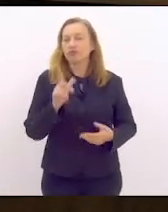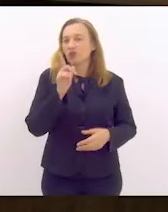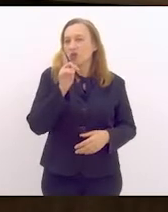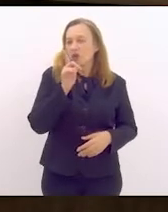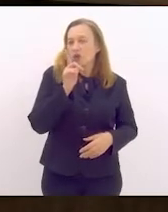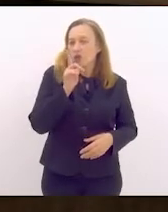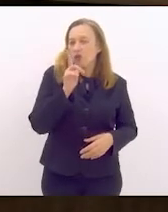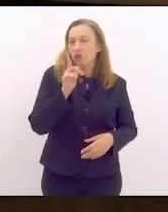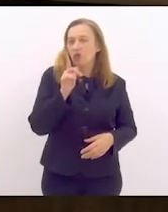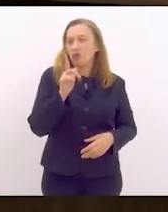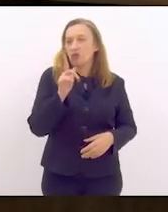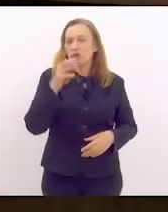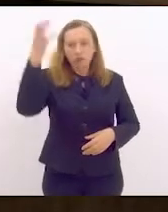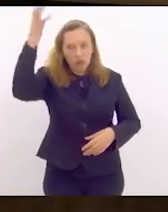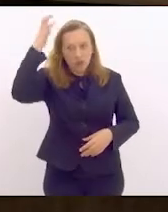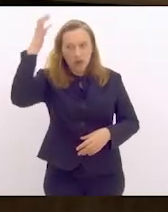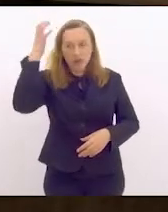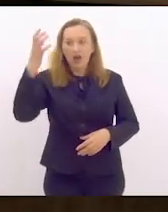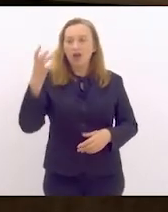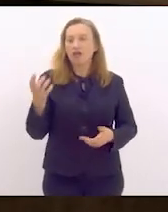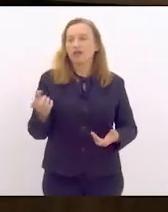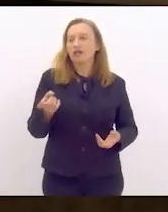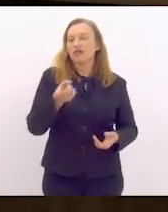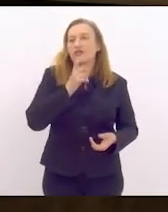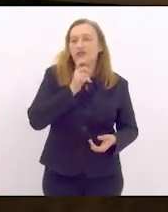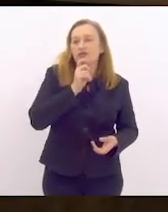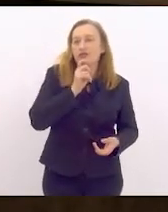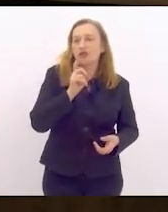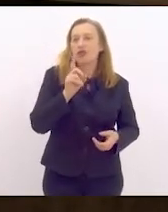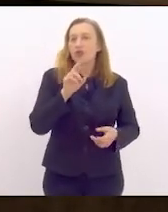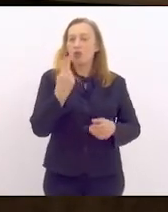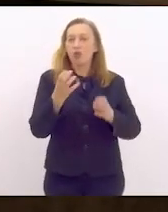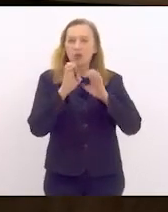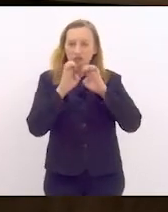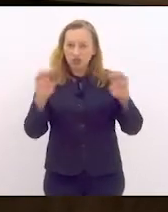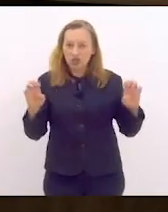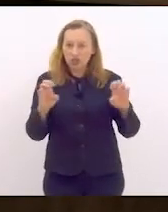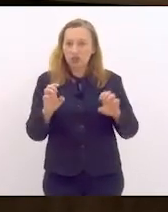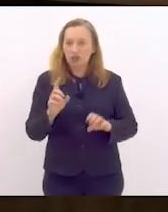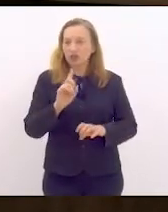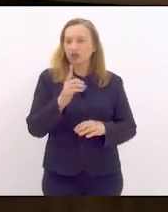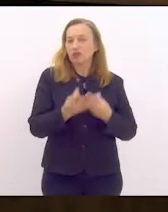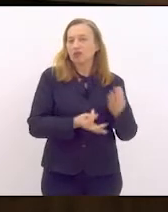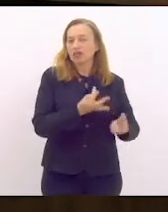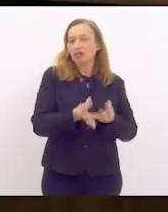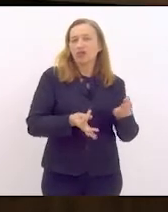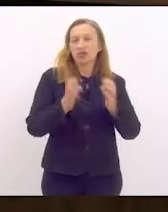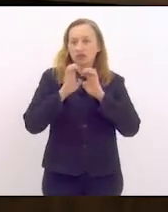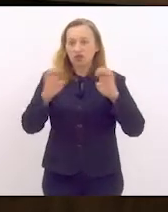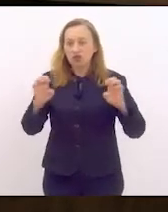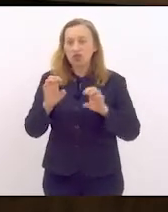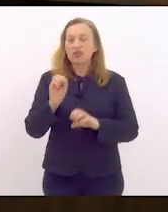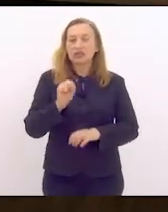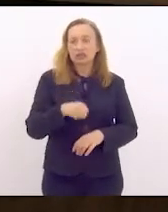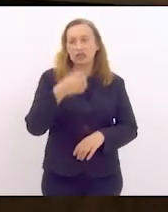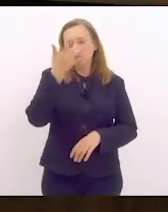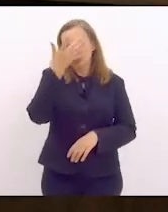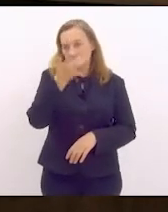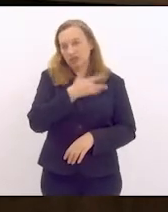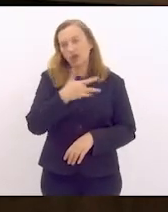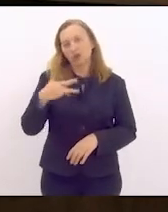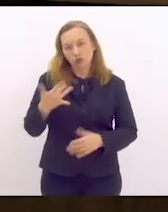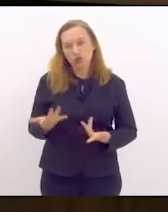choque, com evangelização. Né? O tratamento da saúde mental não é um tratamento religioso, é um tratamento de saúde, de